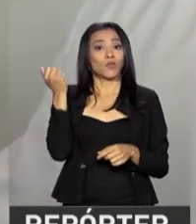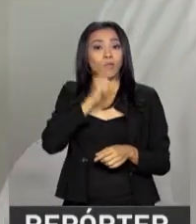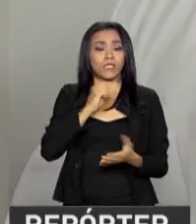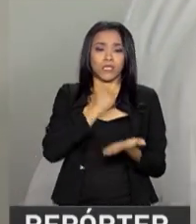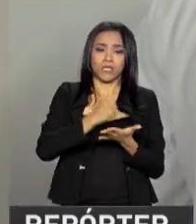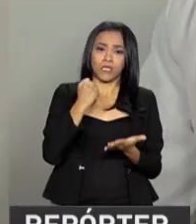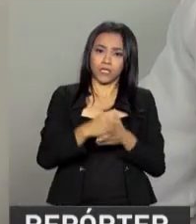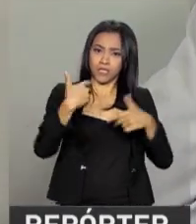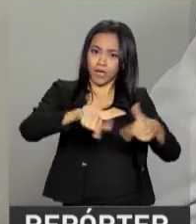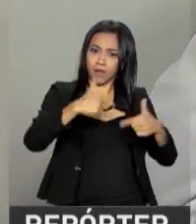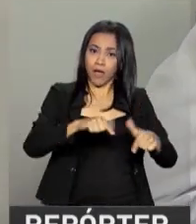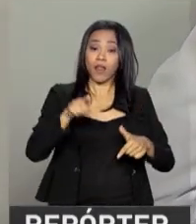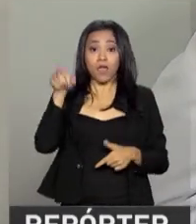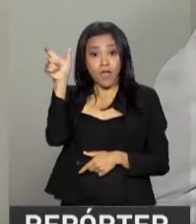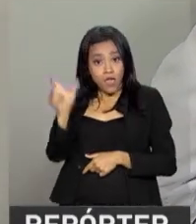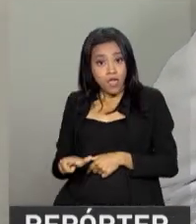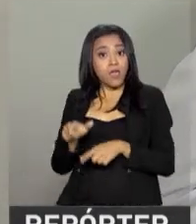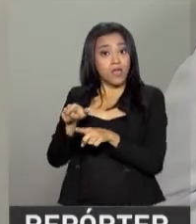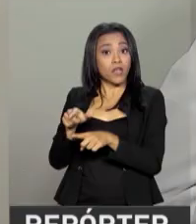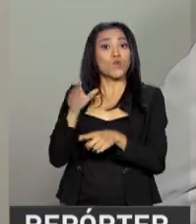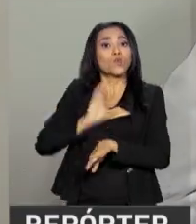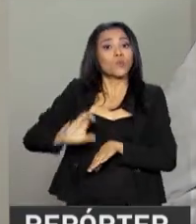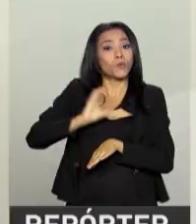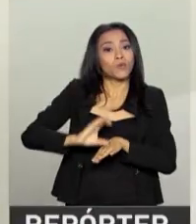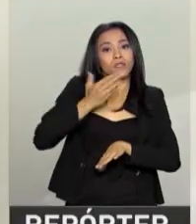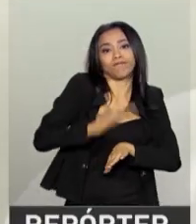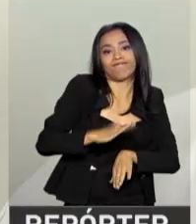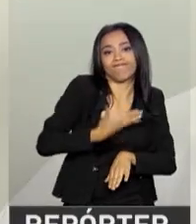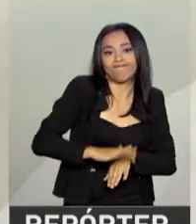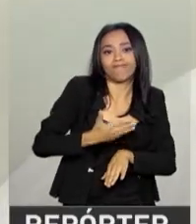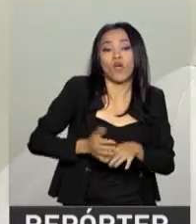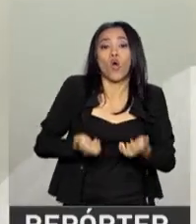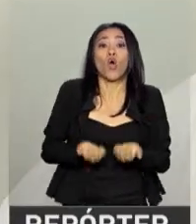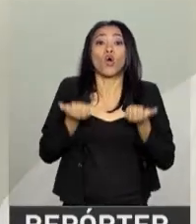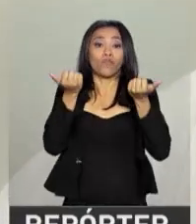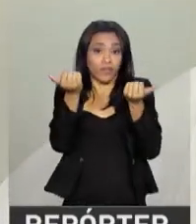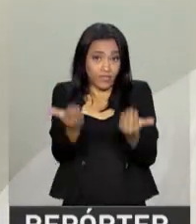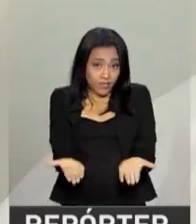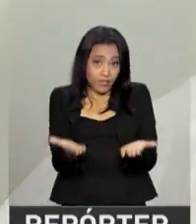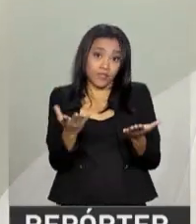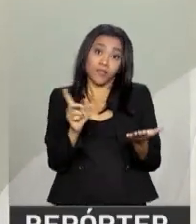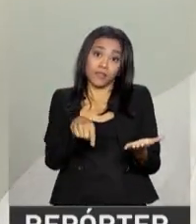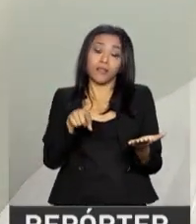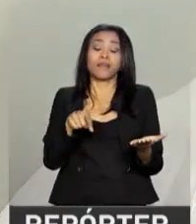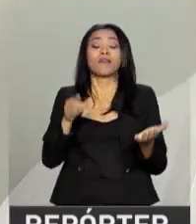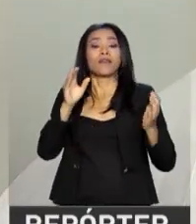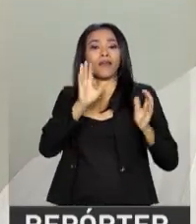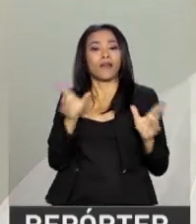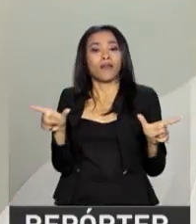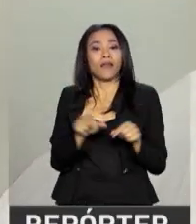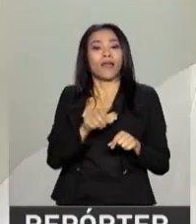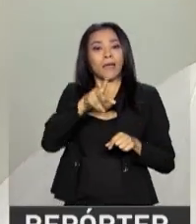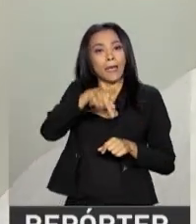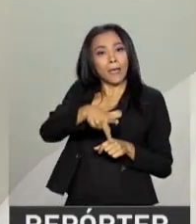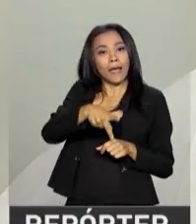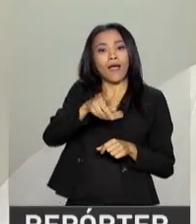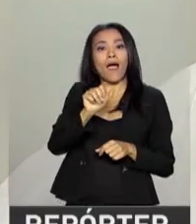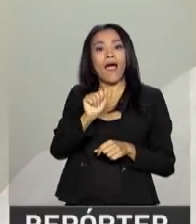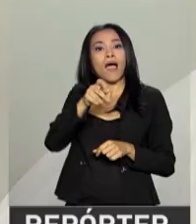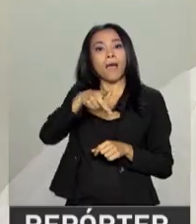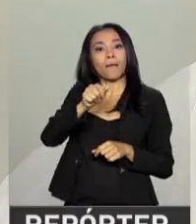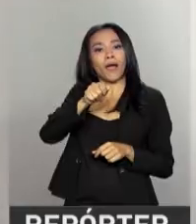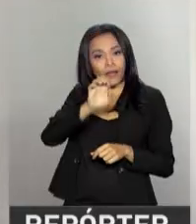assinada surgiu depois que diego fez o curso de capacitação oferecido a partir da parceria da associação de pais e amigos dos excepcionais